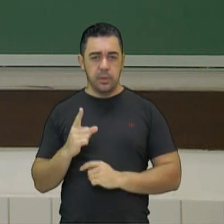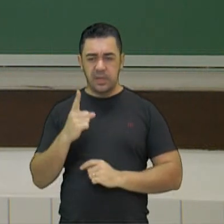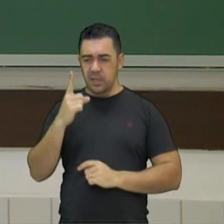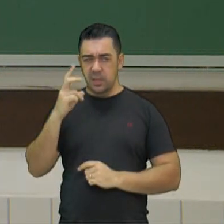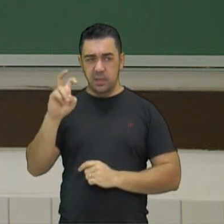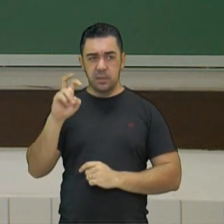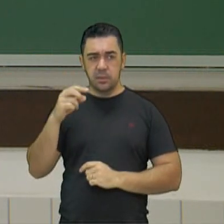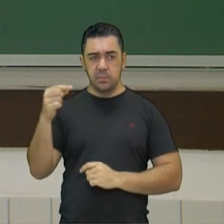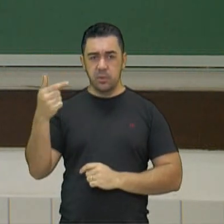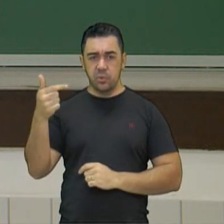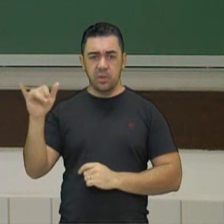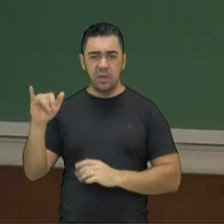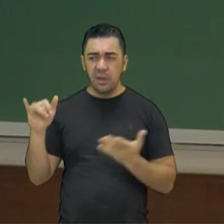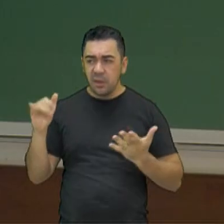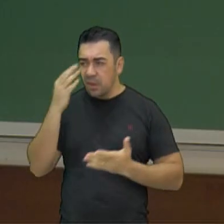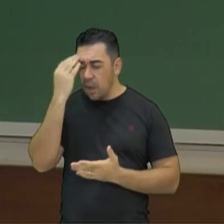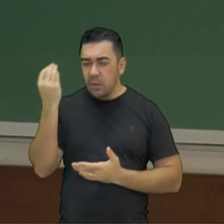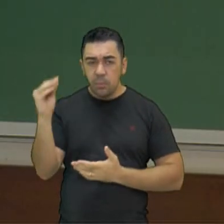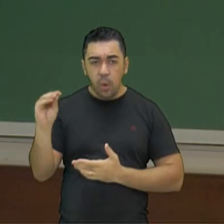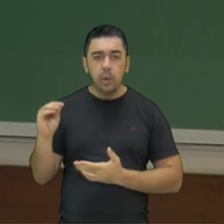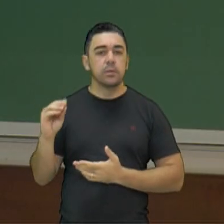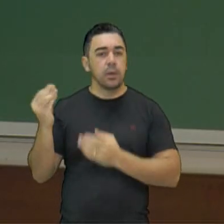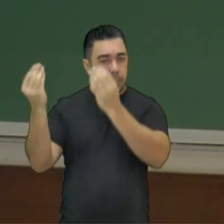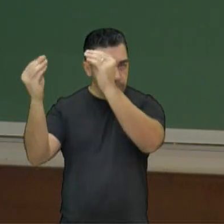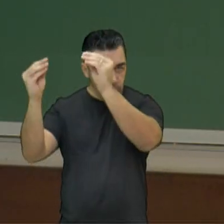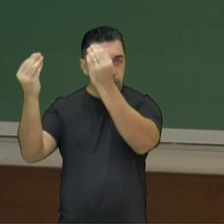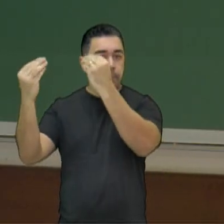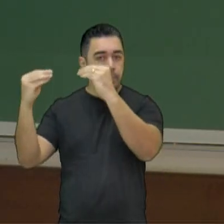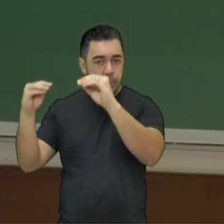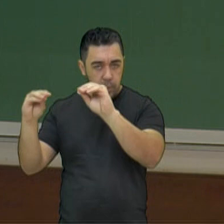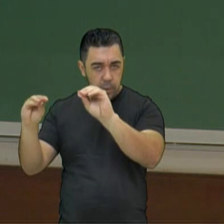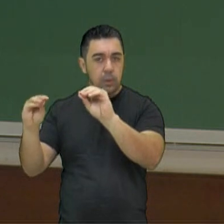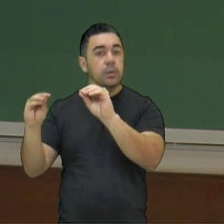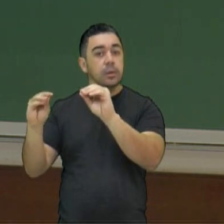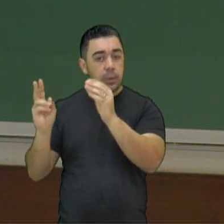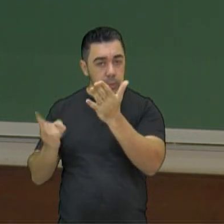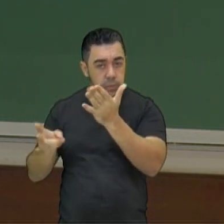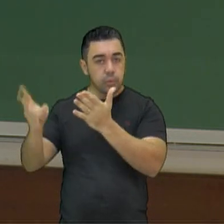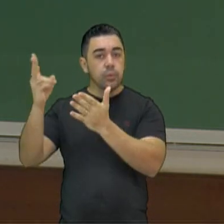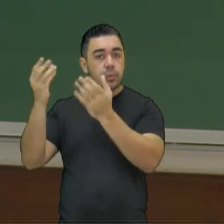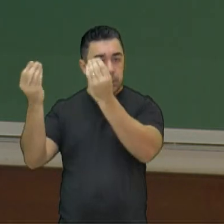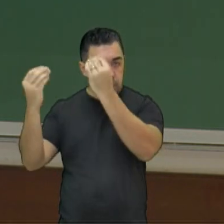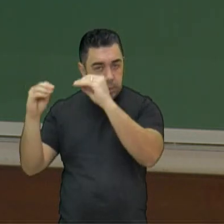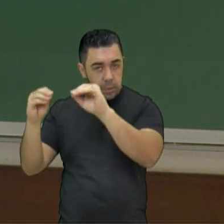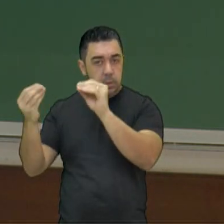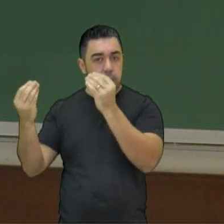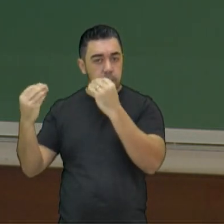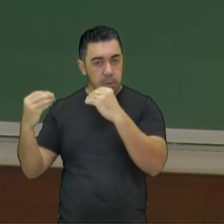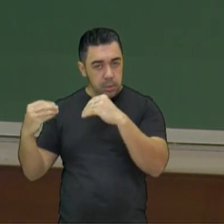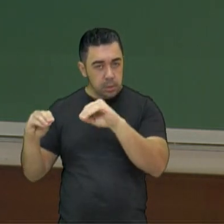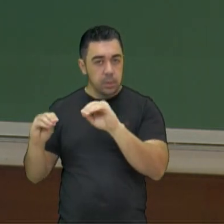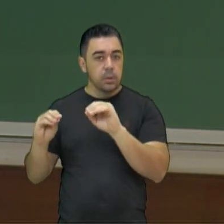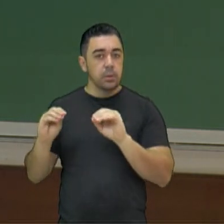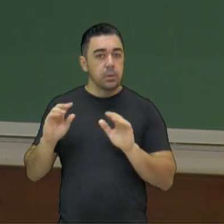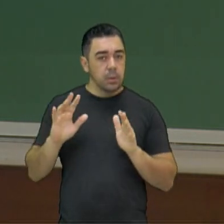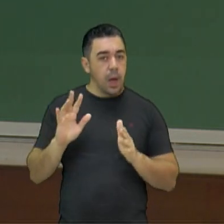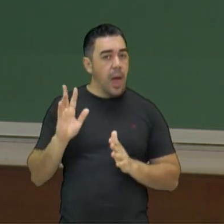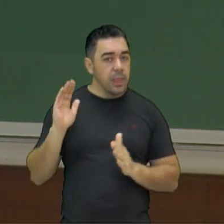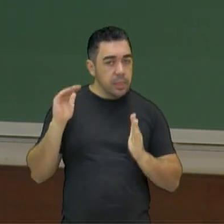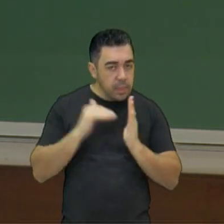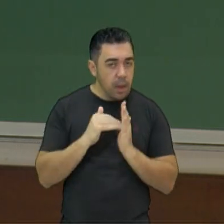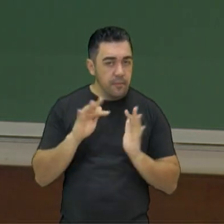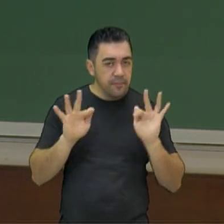menos 2i e já não repete mais, já não copia mais, porque não mexeu, mas ele faz parte da equação. Então, ele vai acompanhar até o